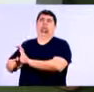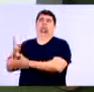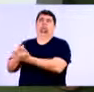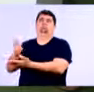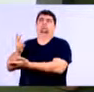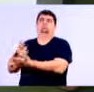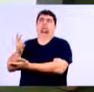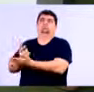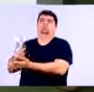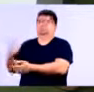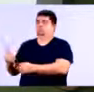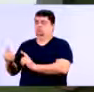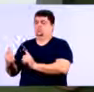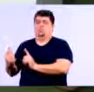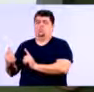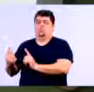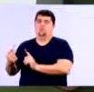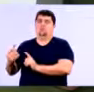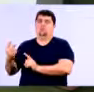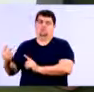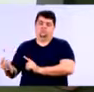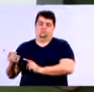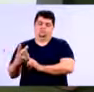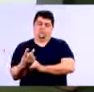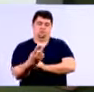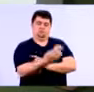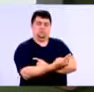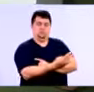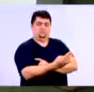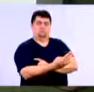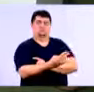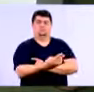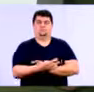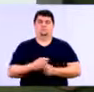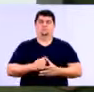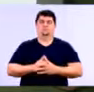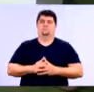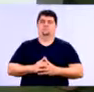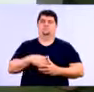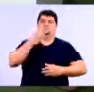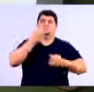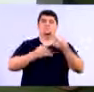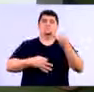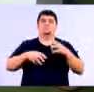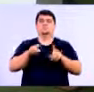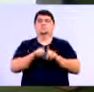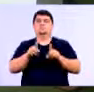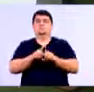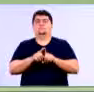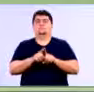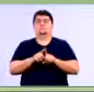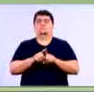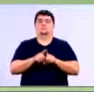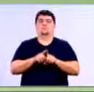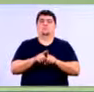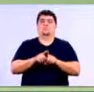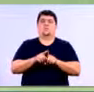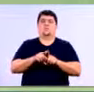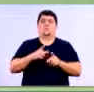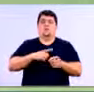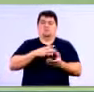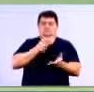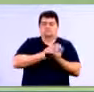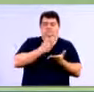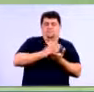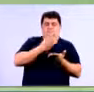fonte de renda, né? Arruma uma renda extra para conseguir investir, né? Muito bem, excelente. Falamos também um pouco no nosso disciplina de financiamentos, né? O ato de financiamento